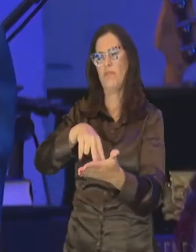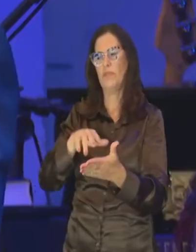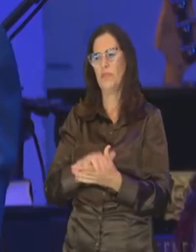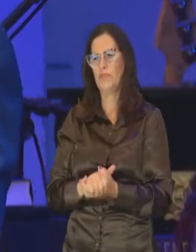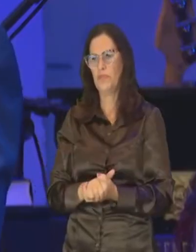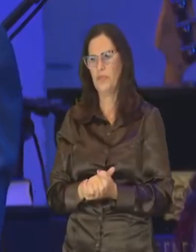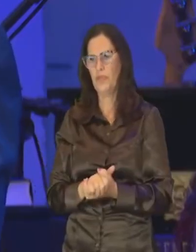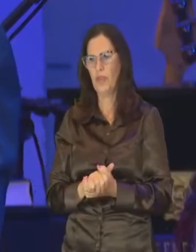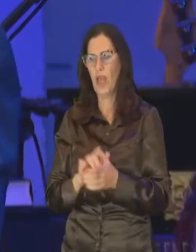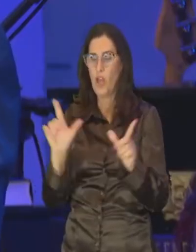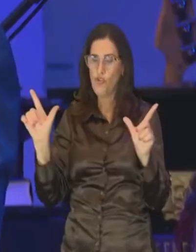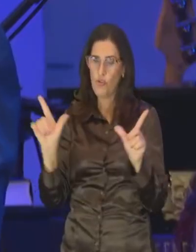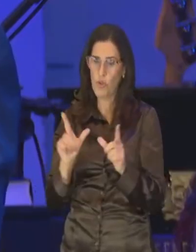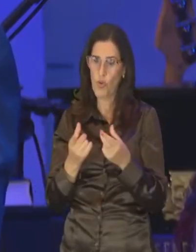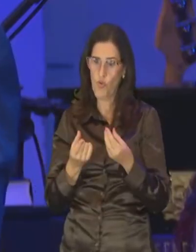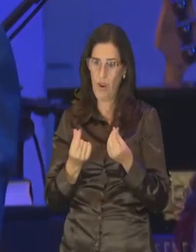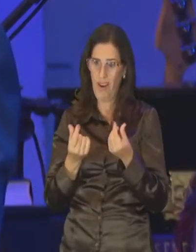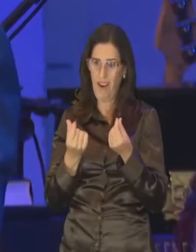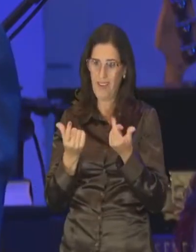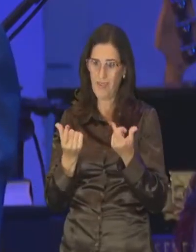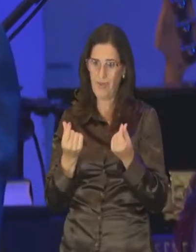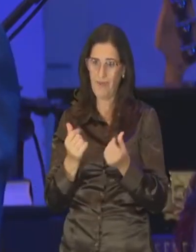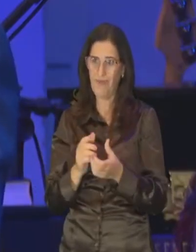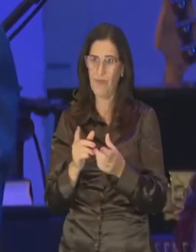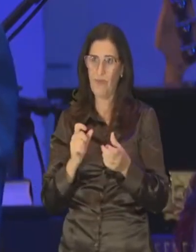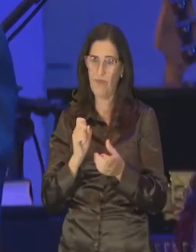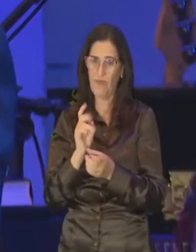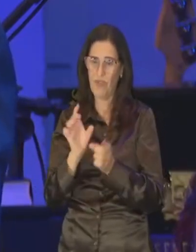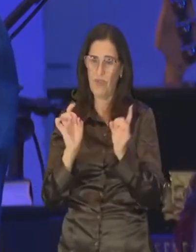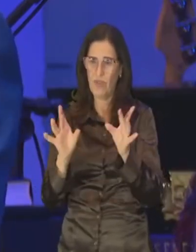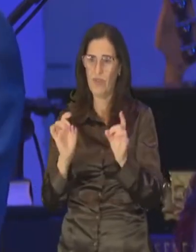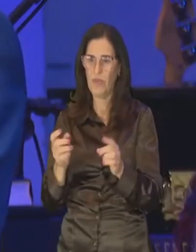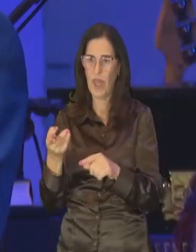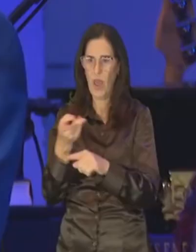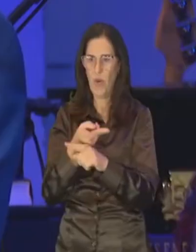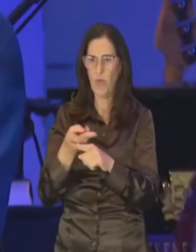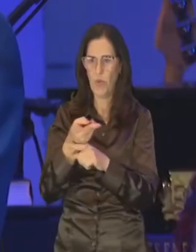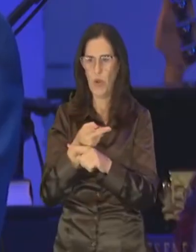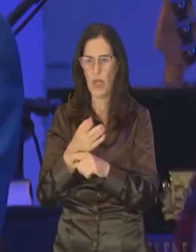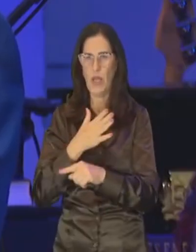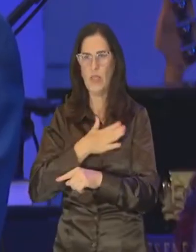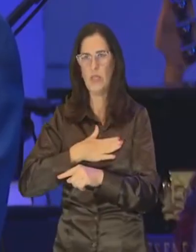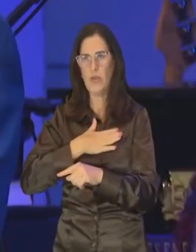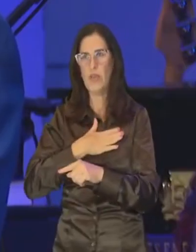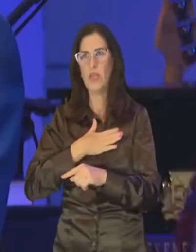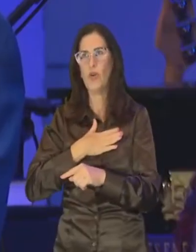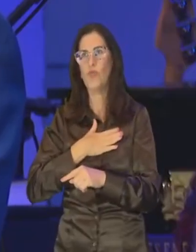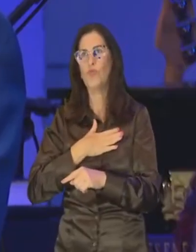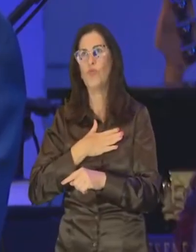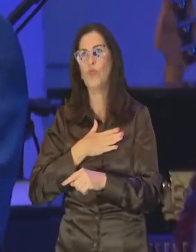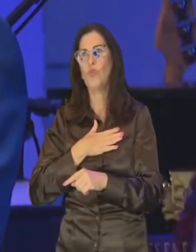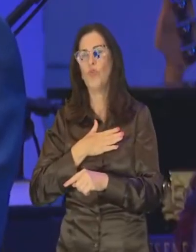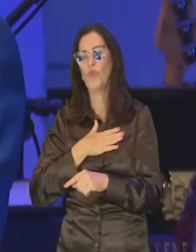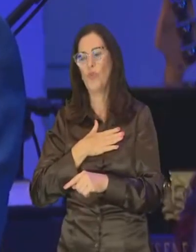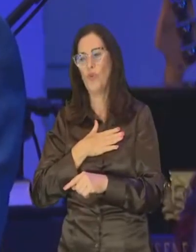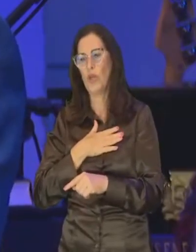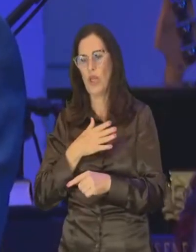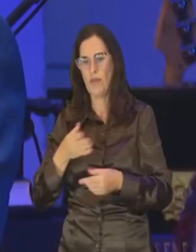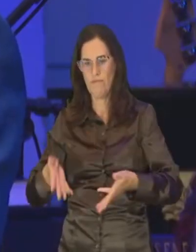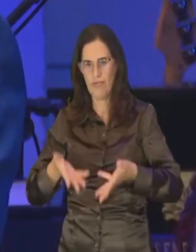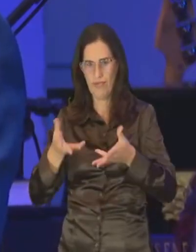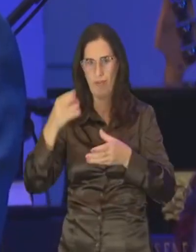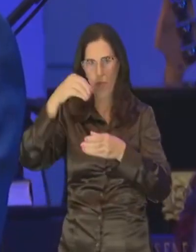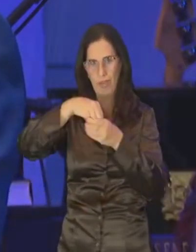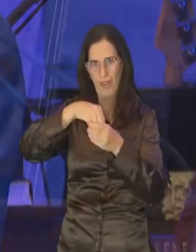de reduzir os custos e buscar a satisfação daqueles que eram os investidores.